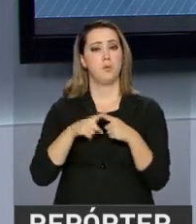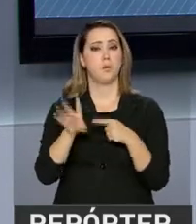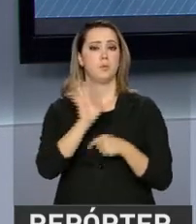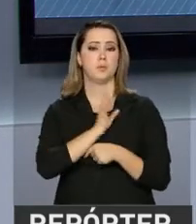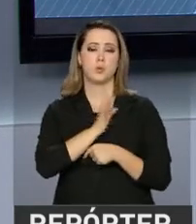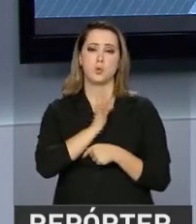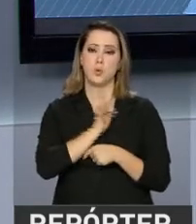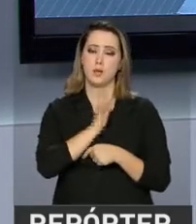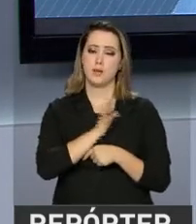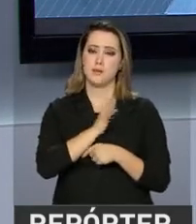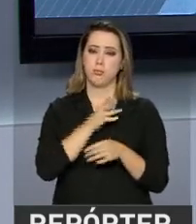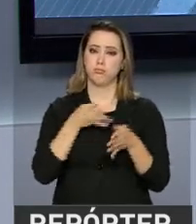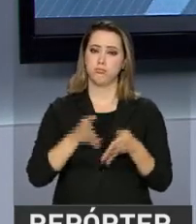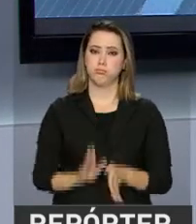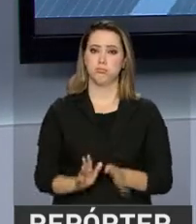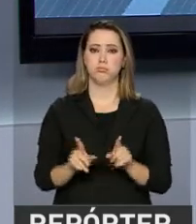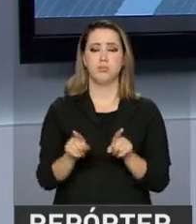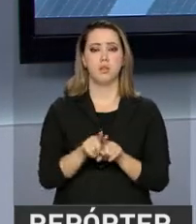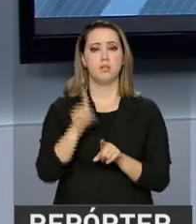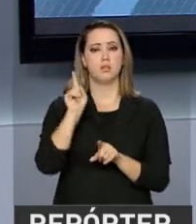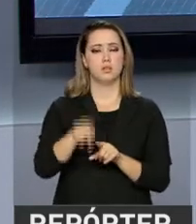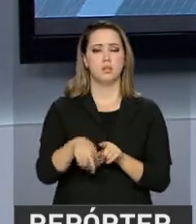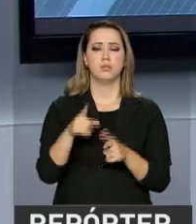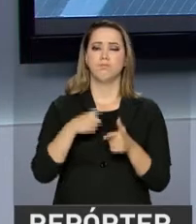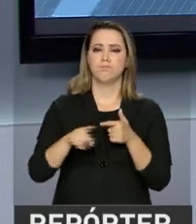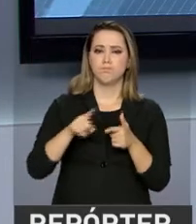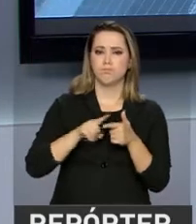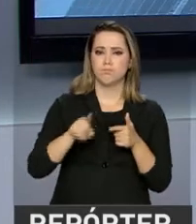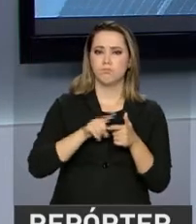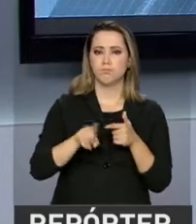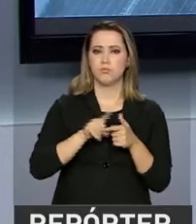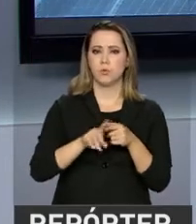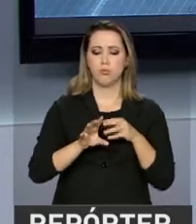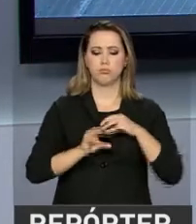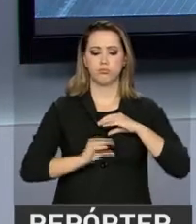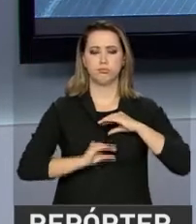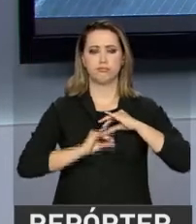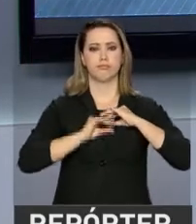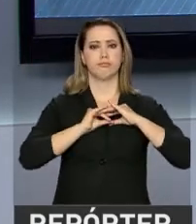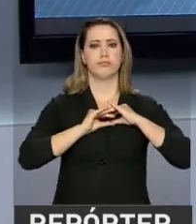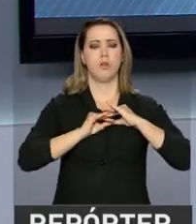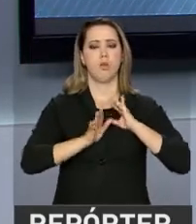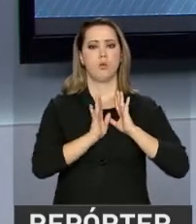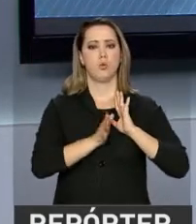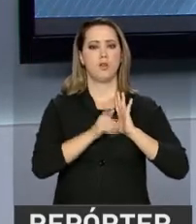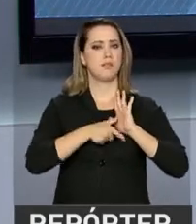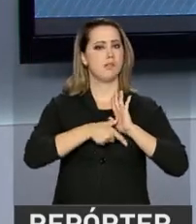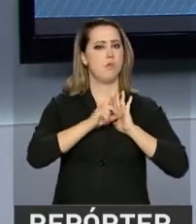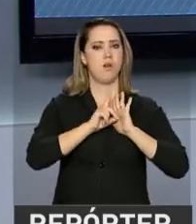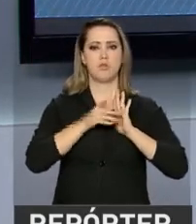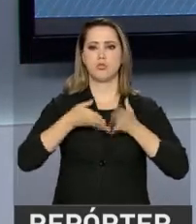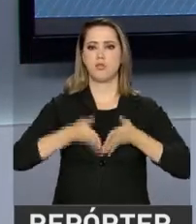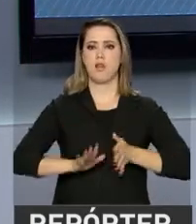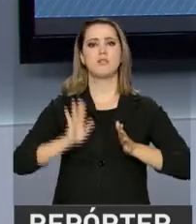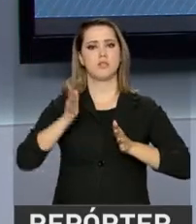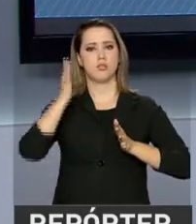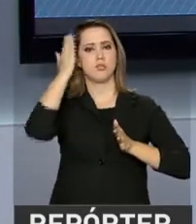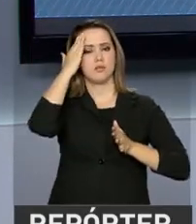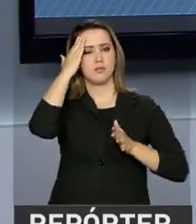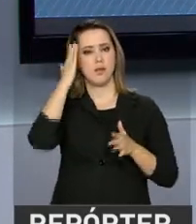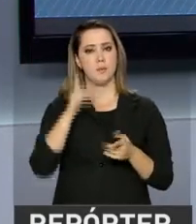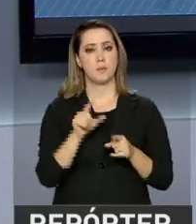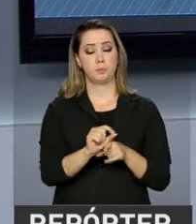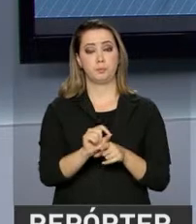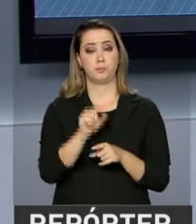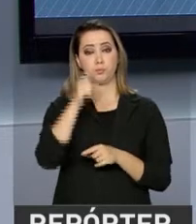cardiopatia congênita que é uma anormalidade na estrutura do coração presente antes mesmo do nascimento do bebê a